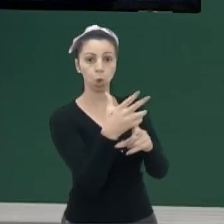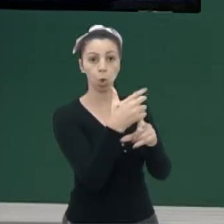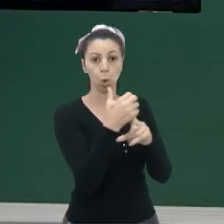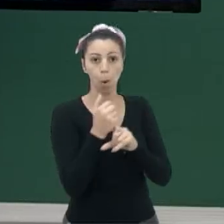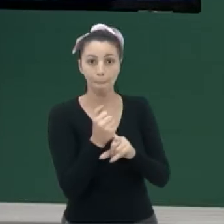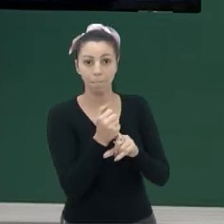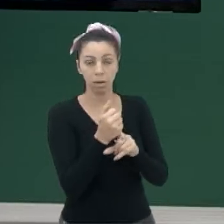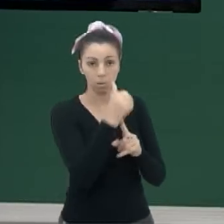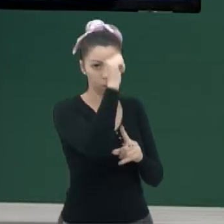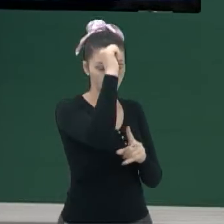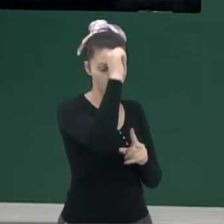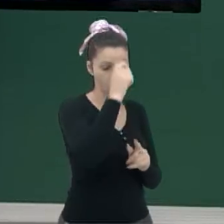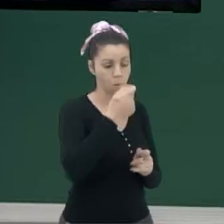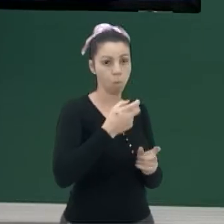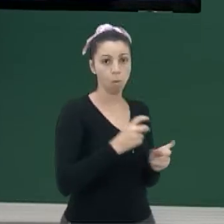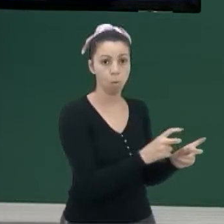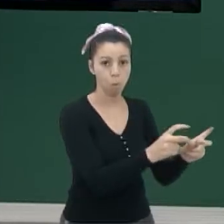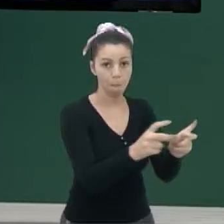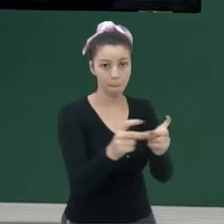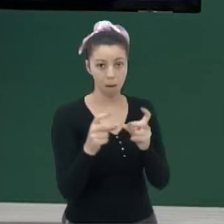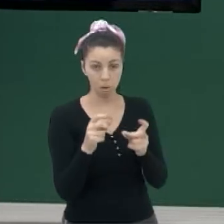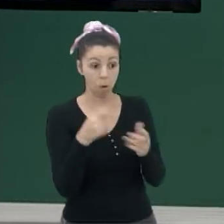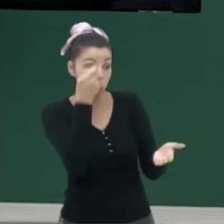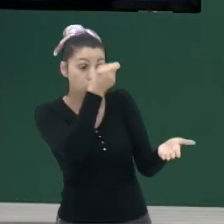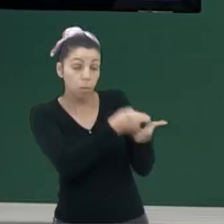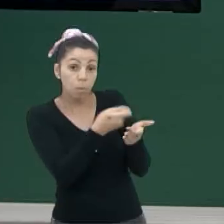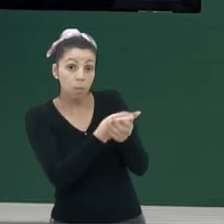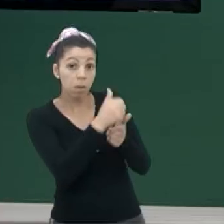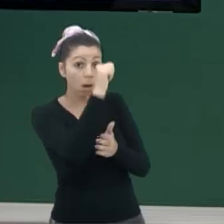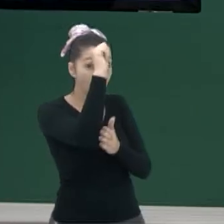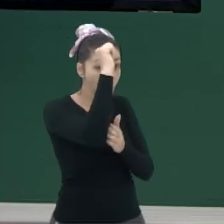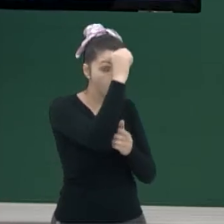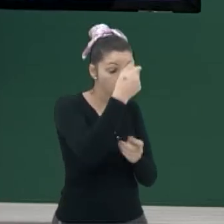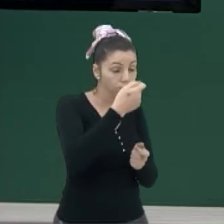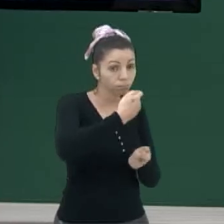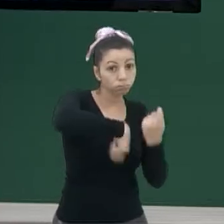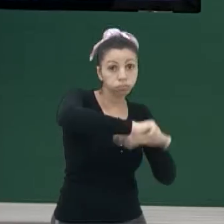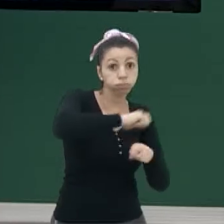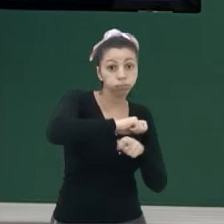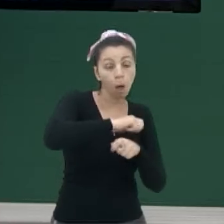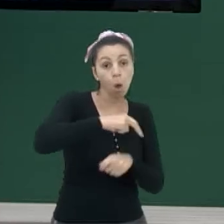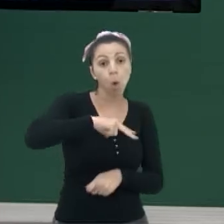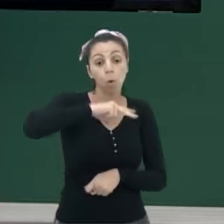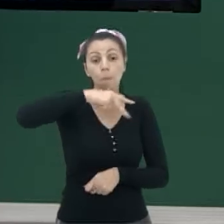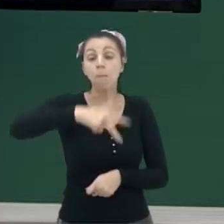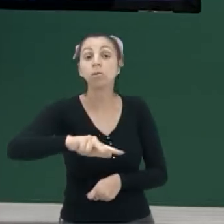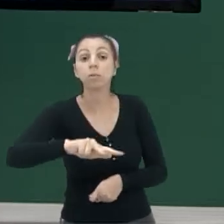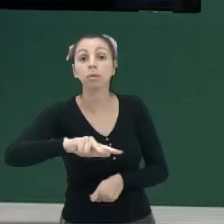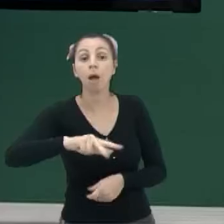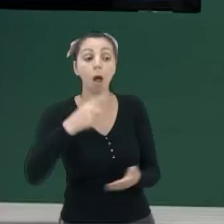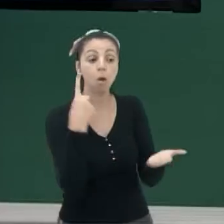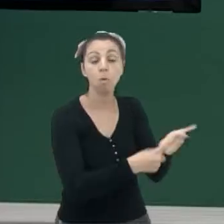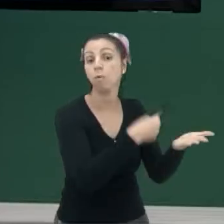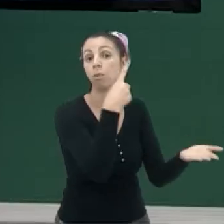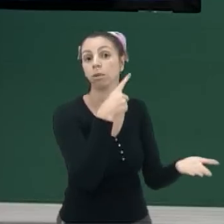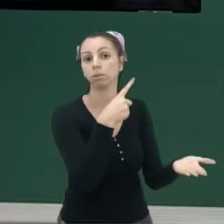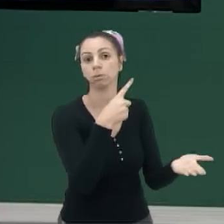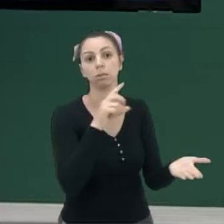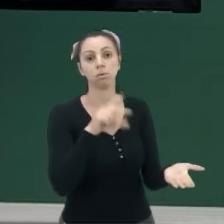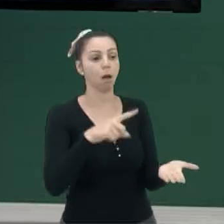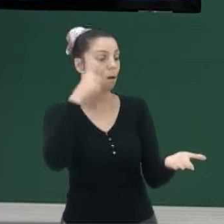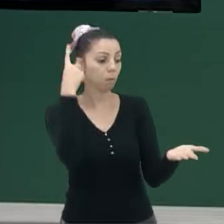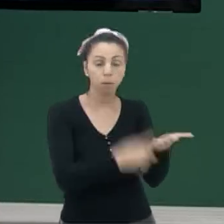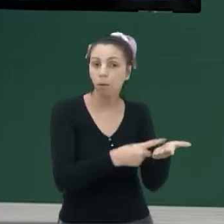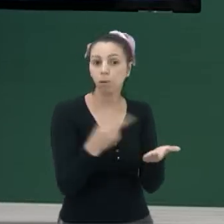comércio com os indianos e obrigar os indianos a só comercializarem com eles, quase fazendo um pacto. Né? Você